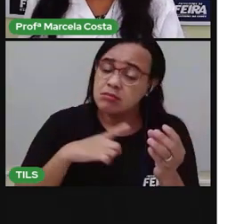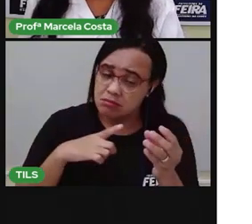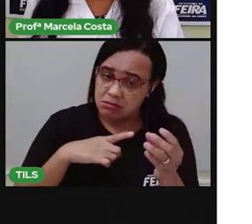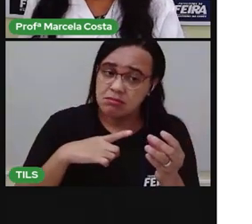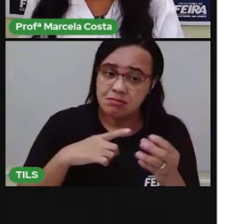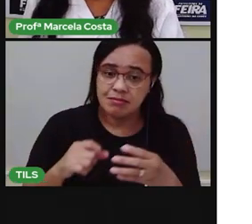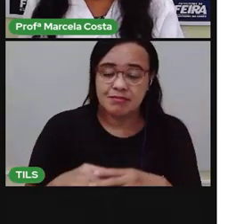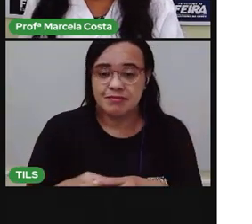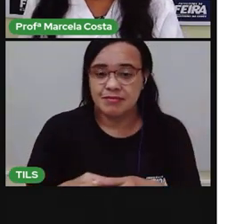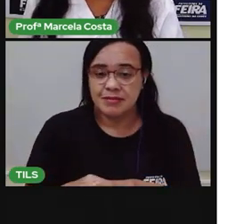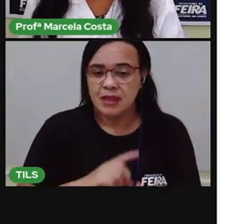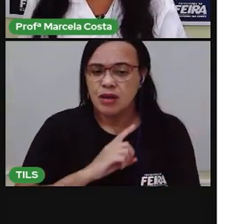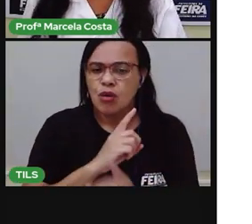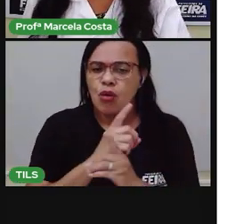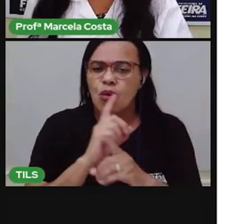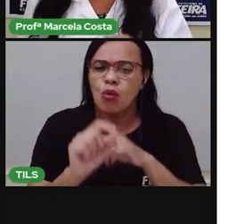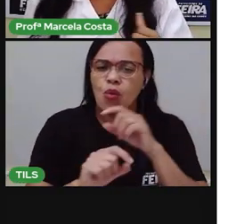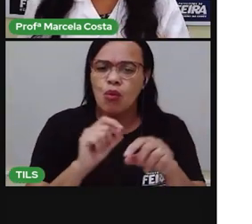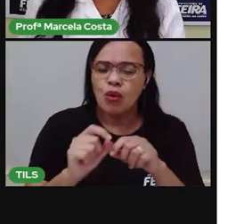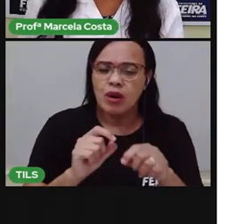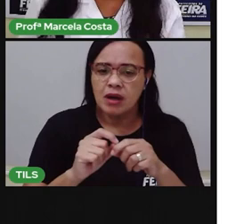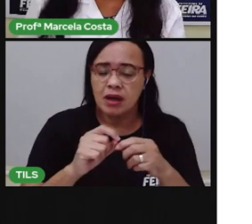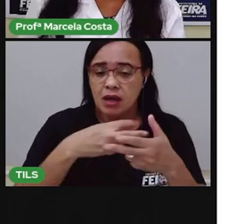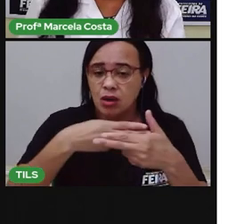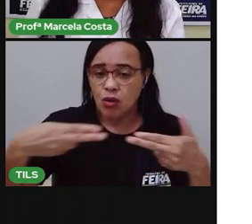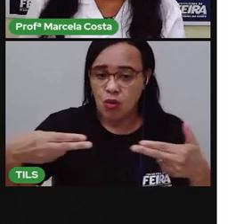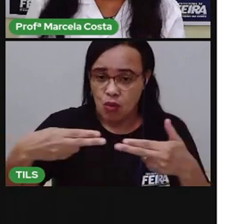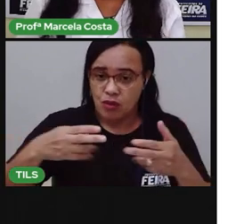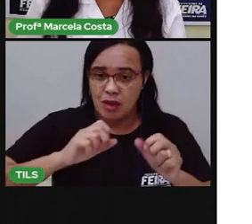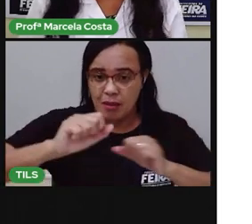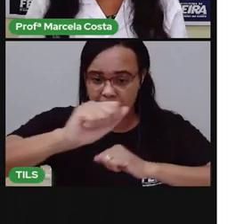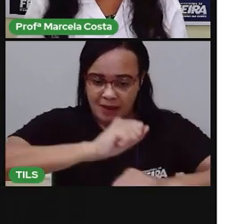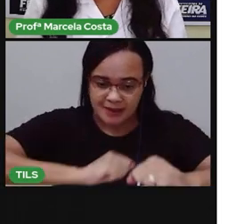A gente vai encontrar produtos de limpeza,